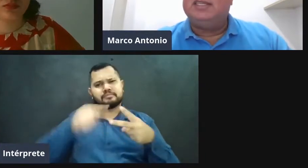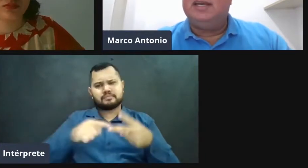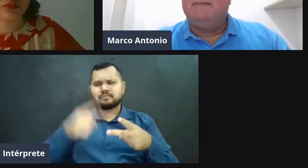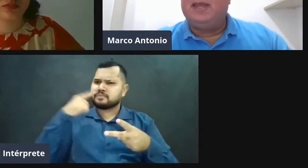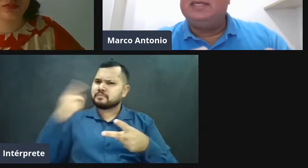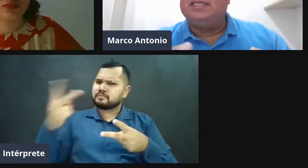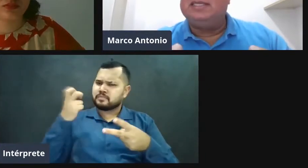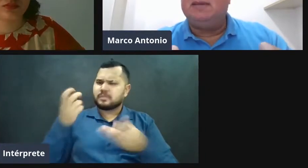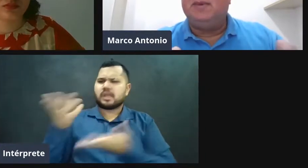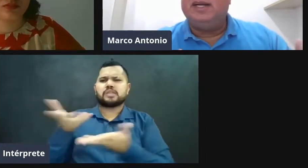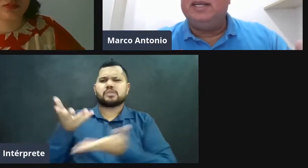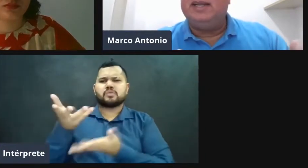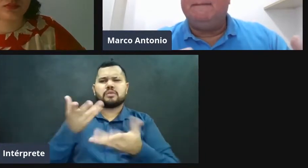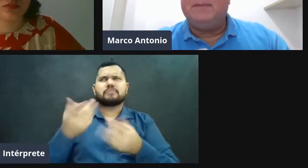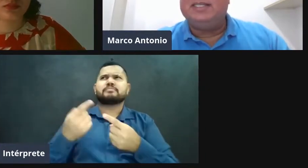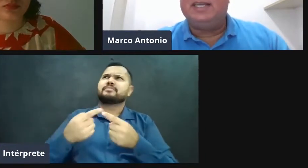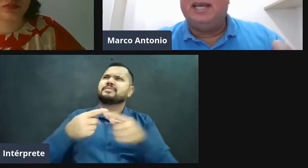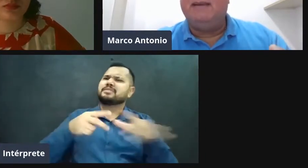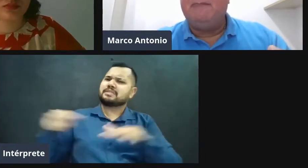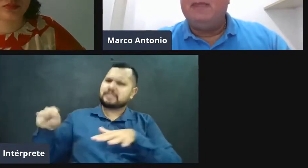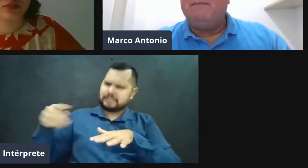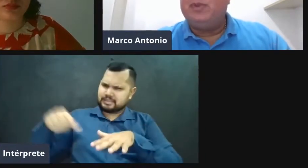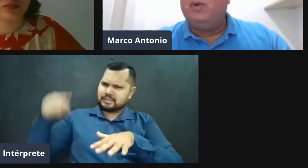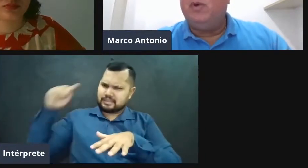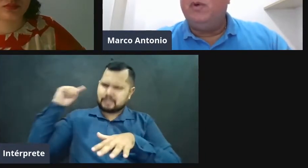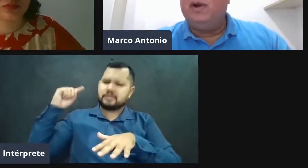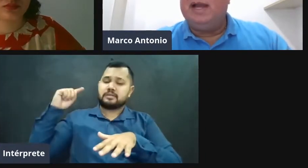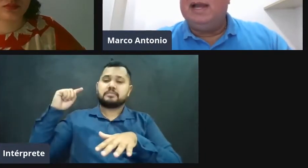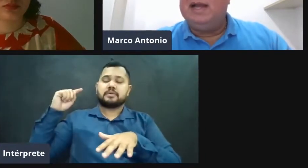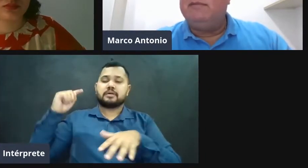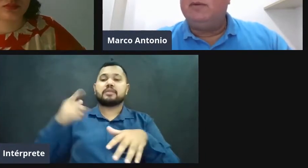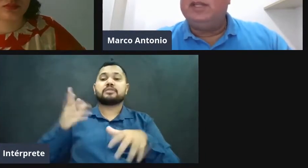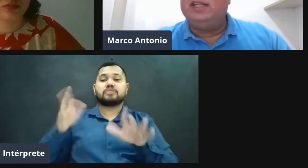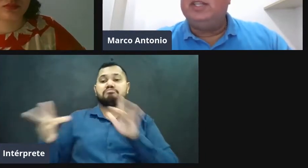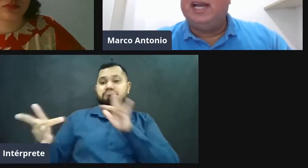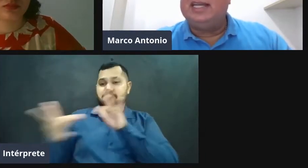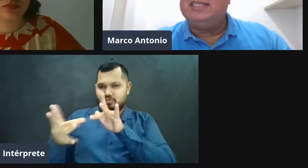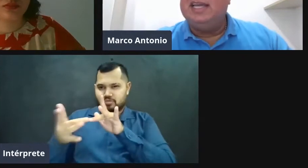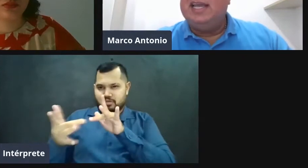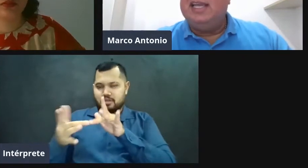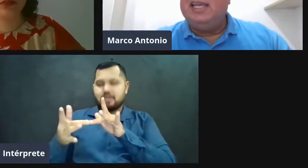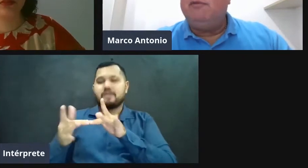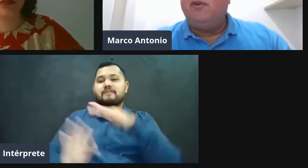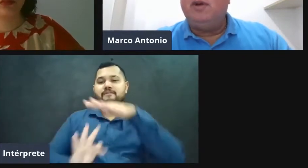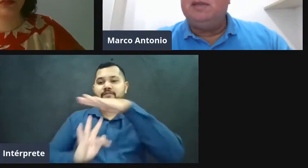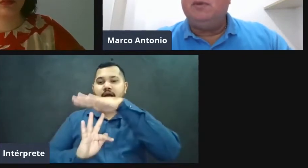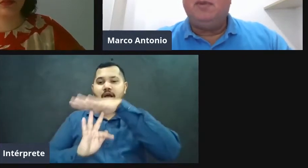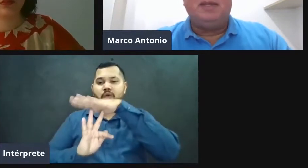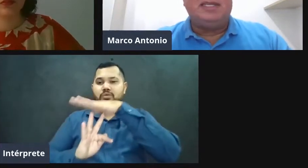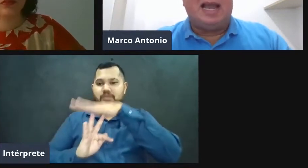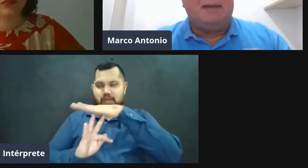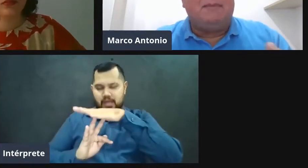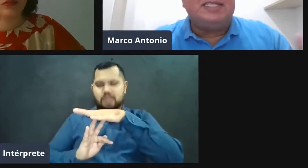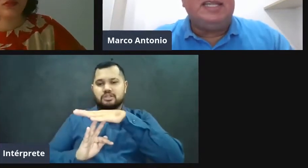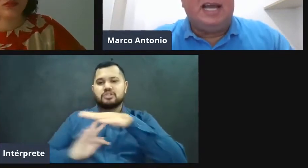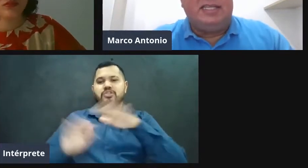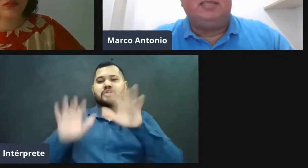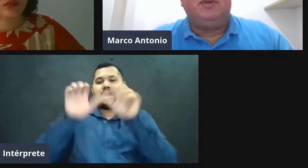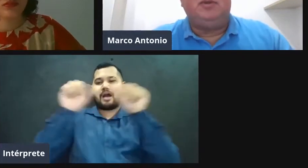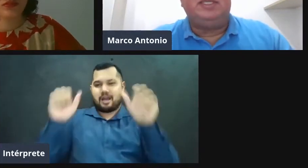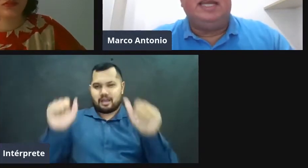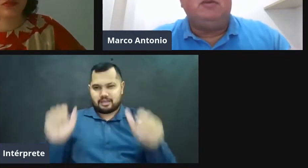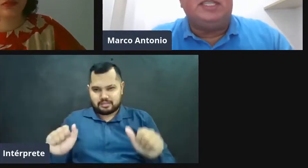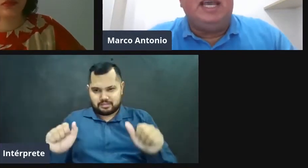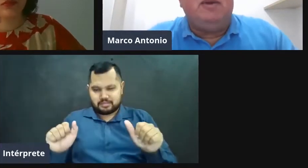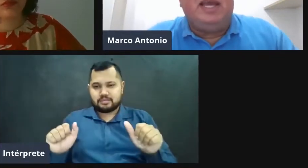teve uma conversa essa semana passada com a Faculdade de Artes e ficou assim muito premente a